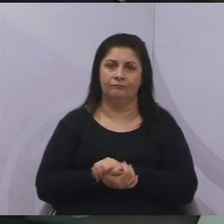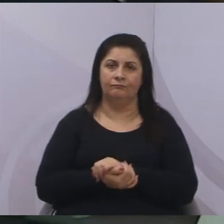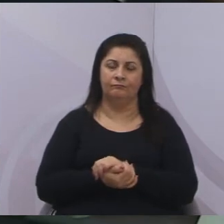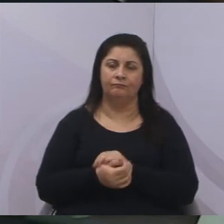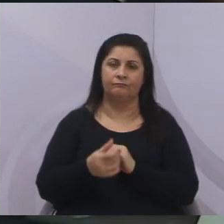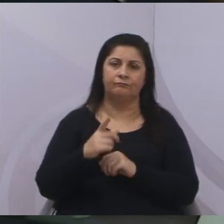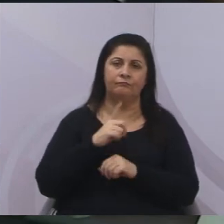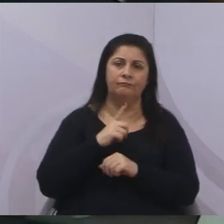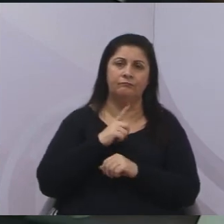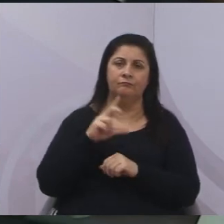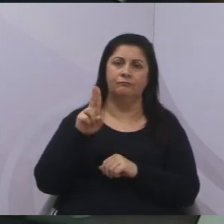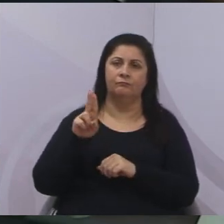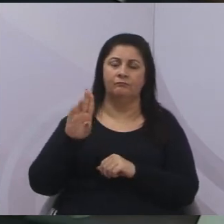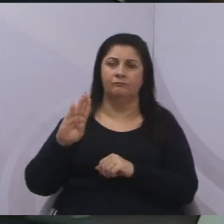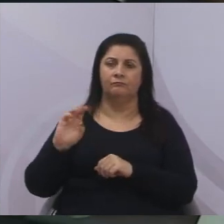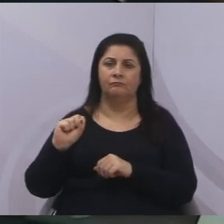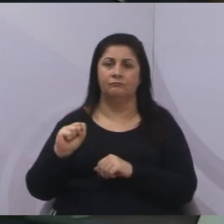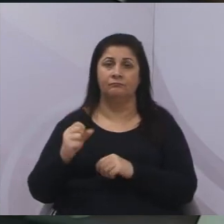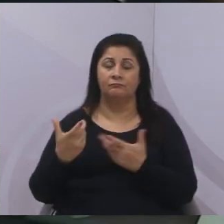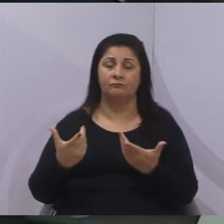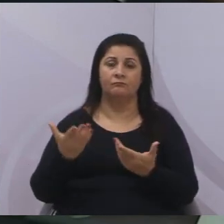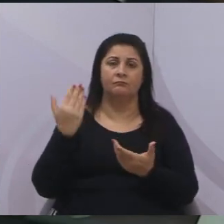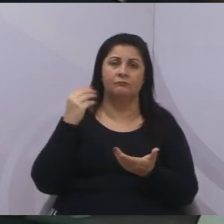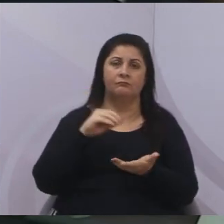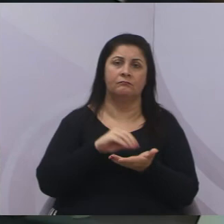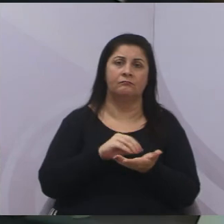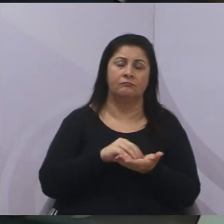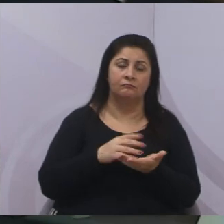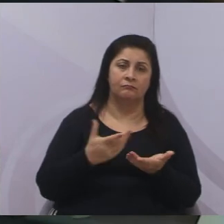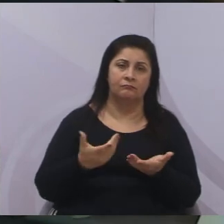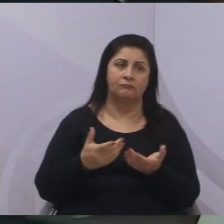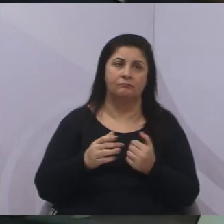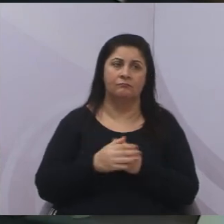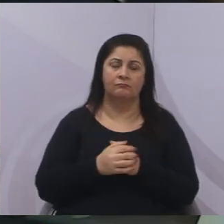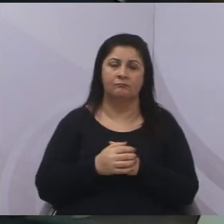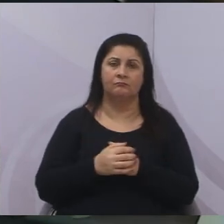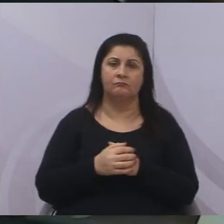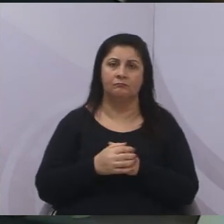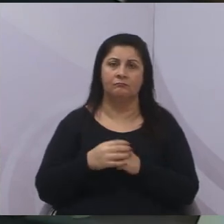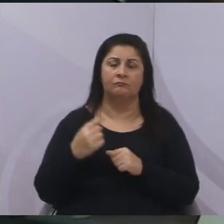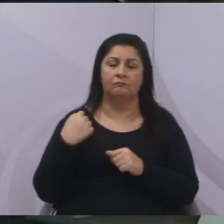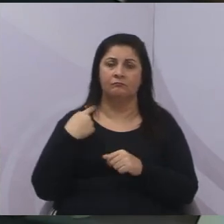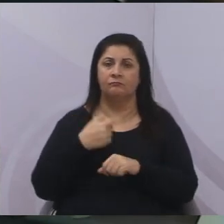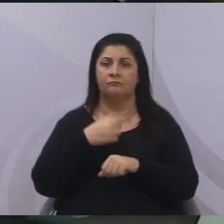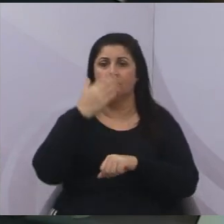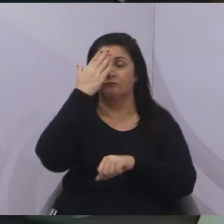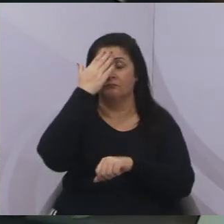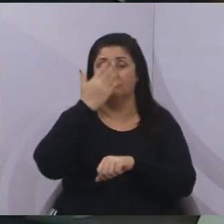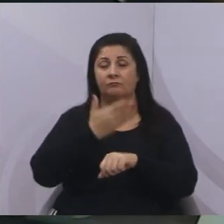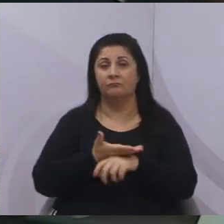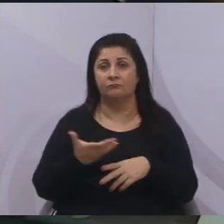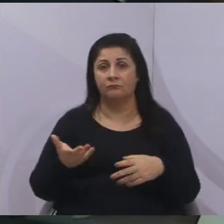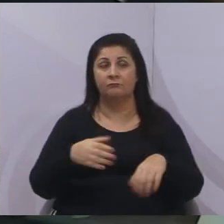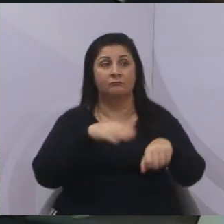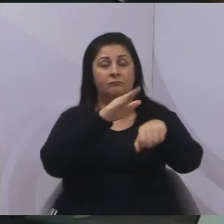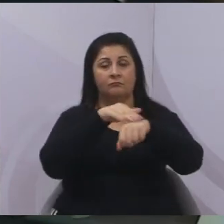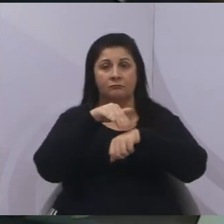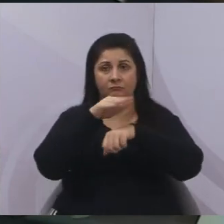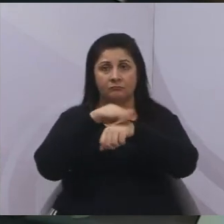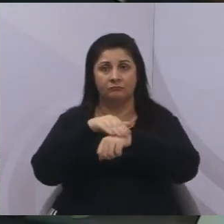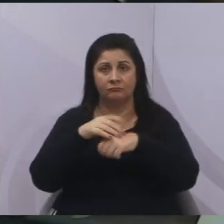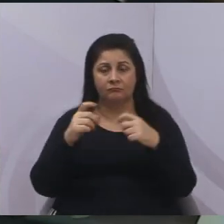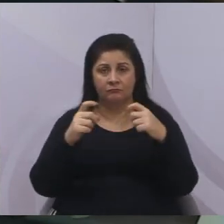postos de saúde que ficou em falta, e nós acreditávamos que com essa chamada dos médicos,